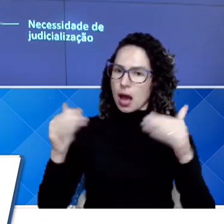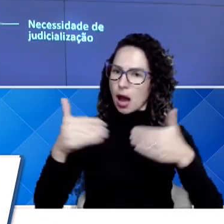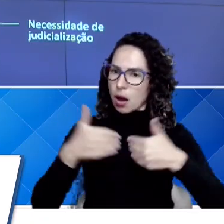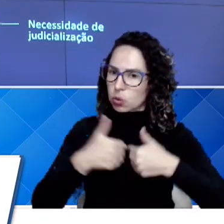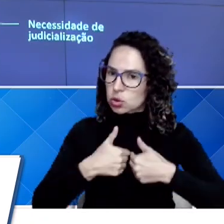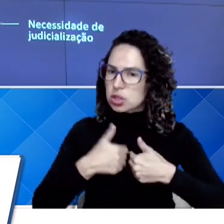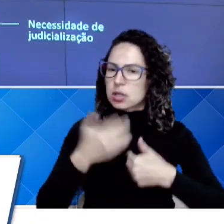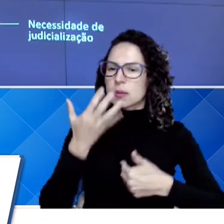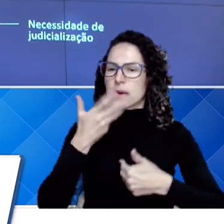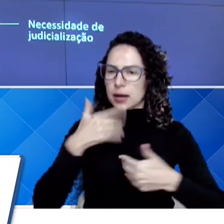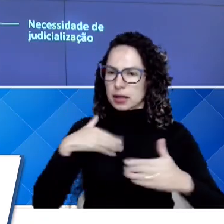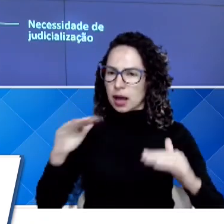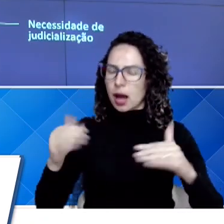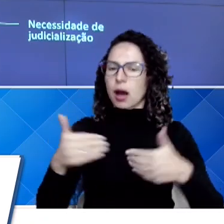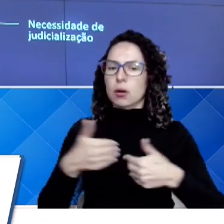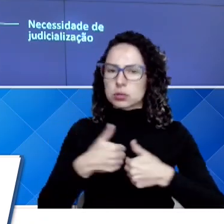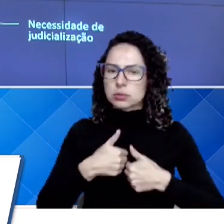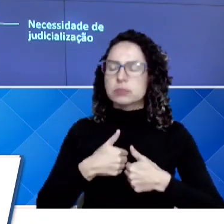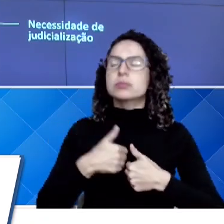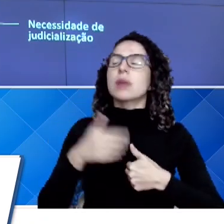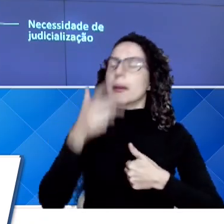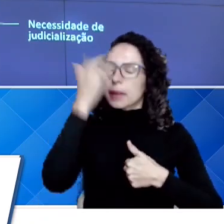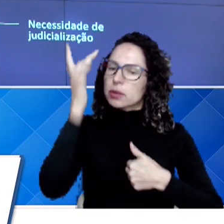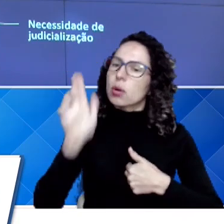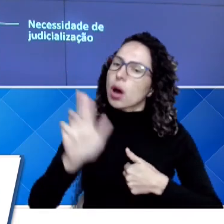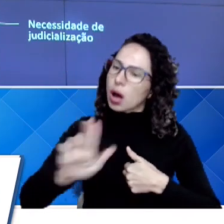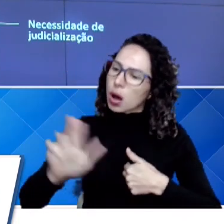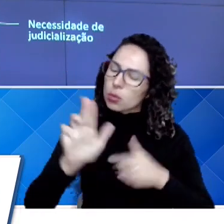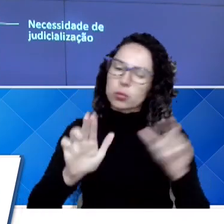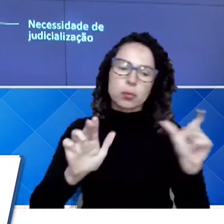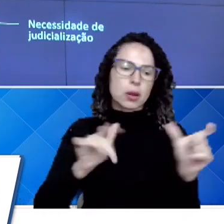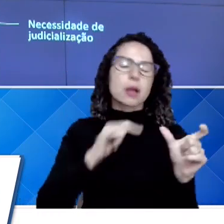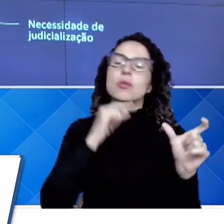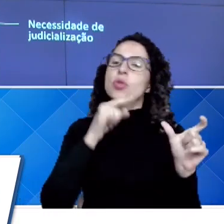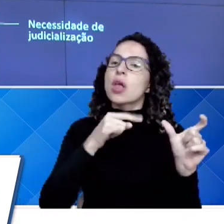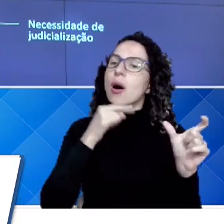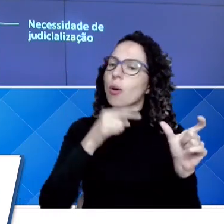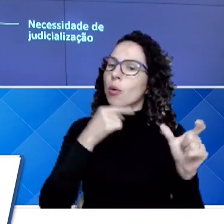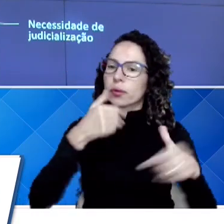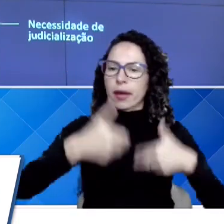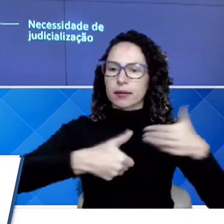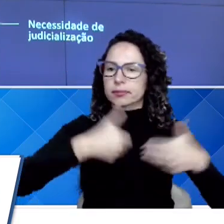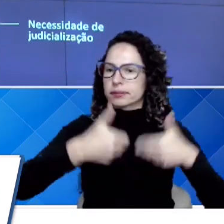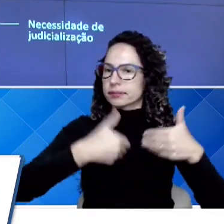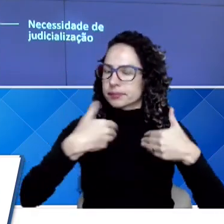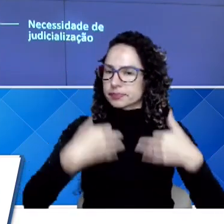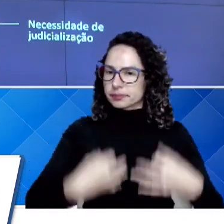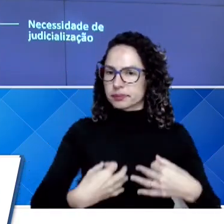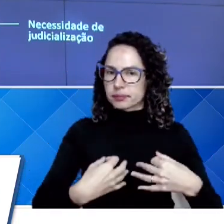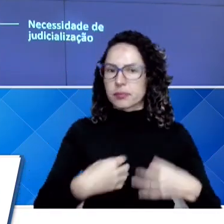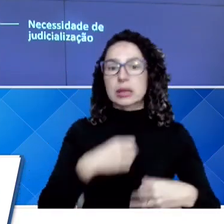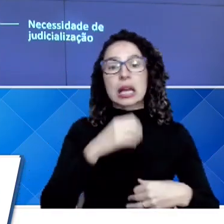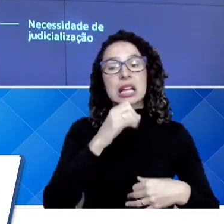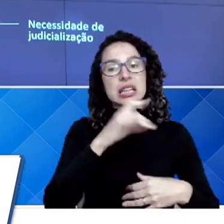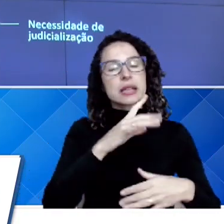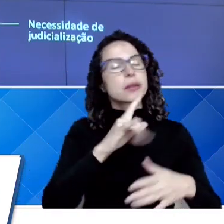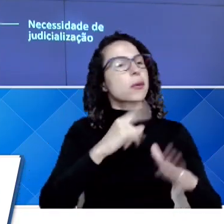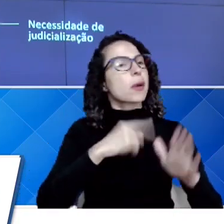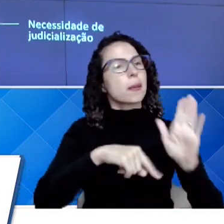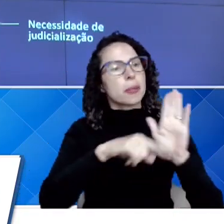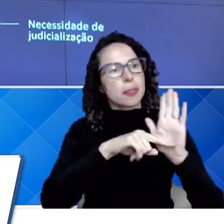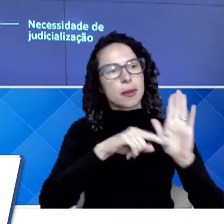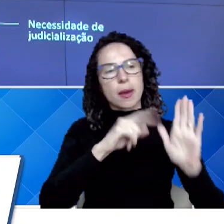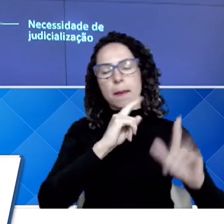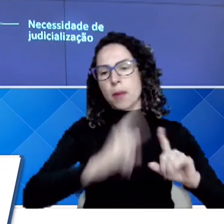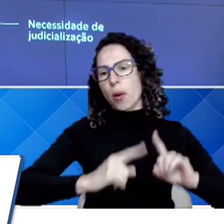autismo, os usuários de planos de saúde não conseguem o tratamento adequado. Quando não é uma negativa geral, é